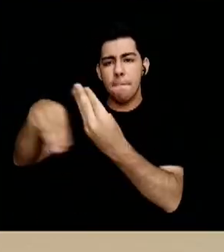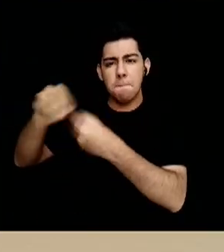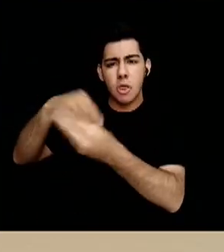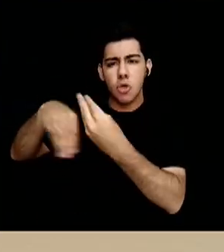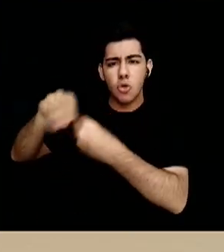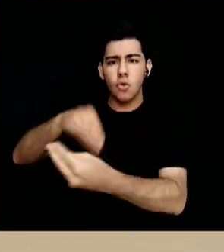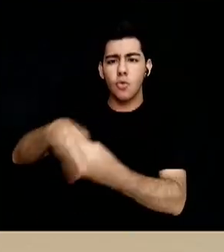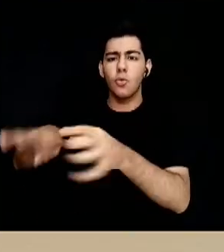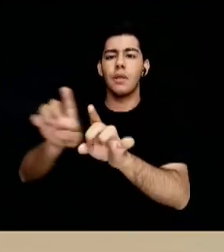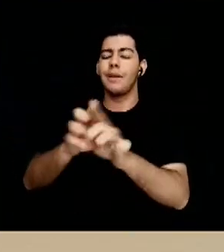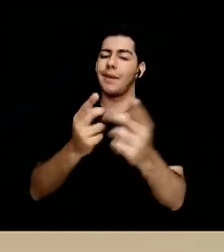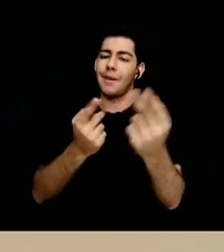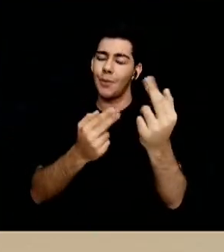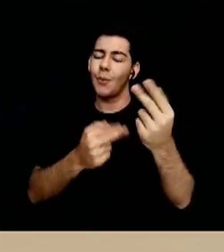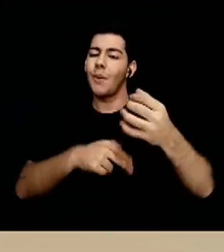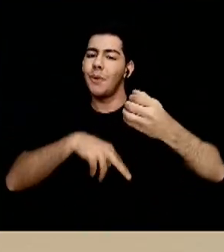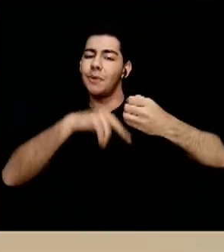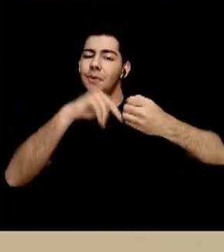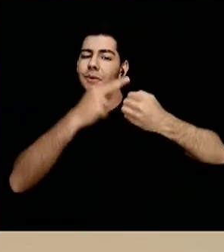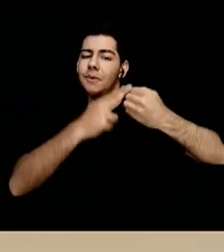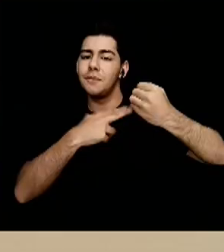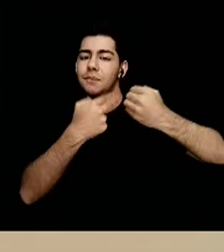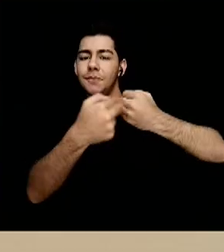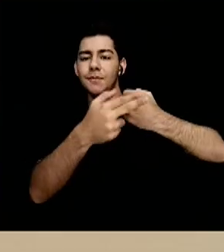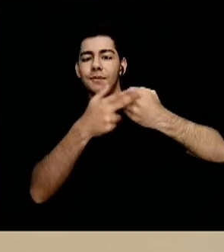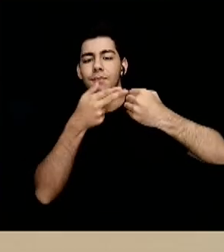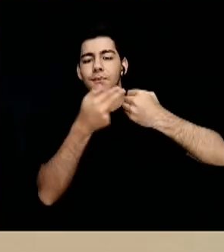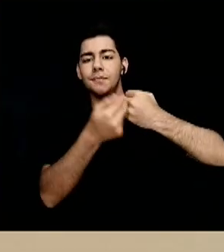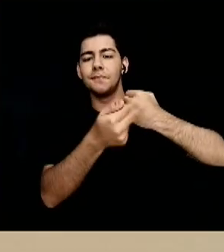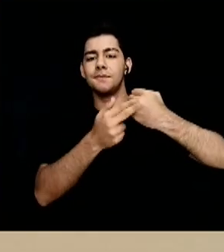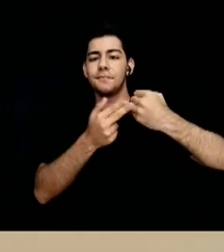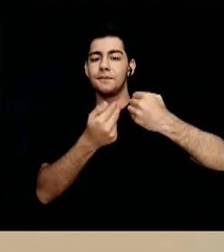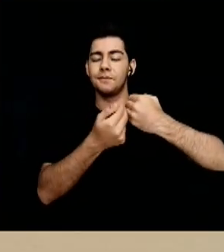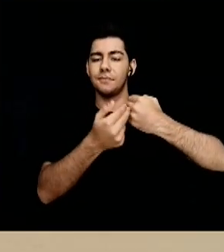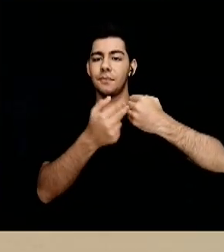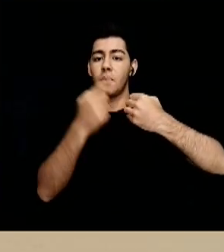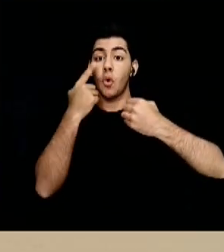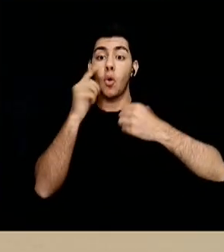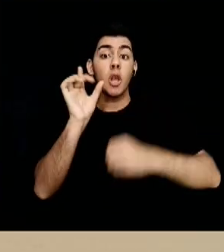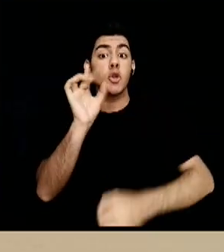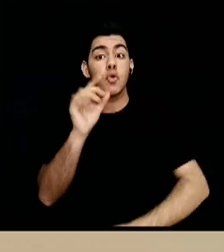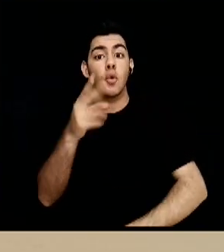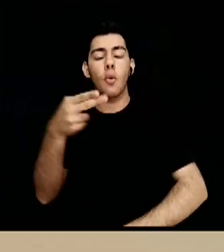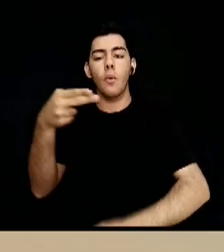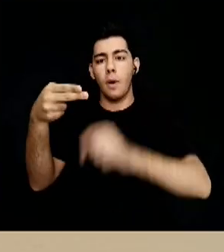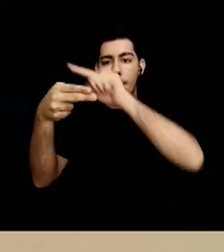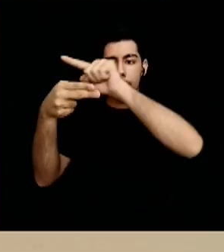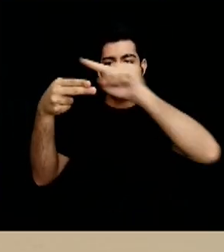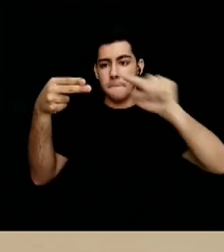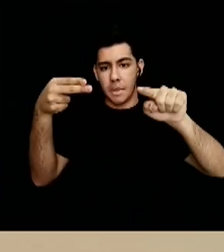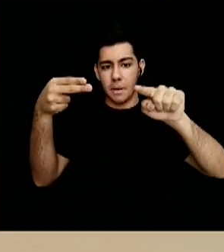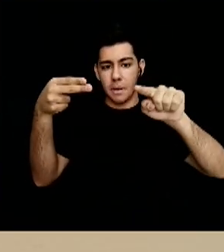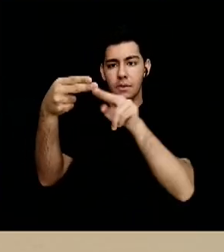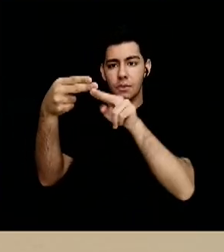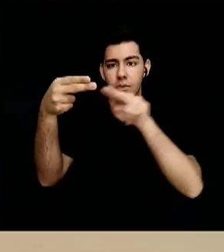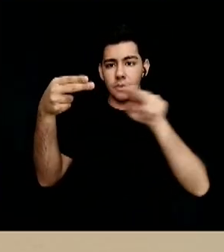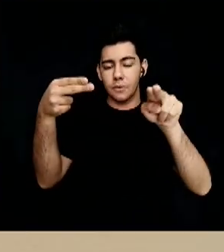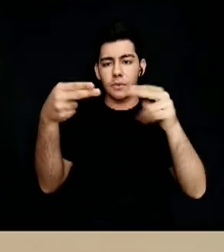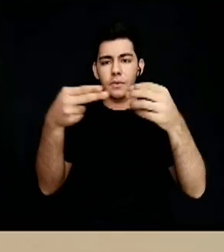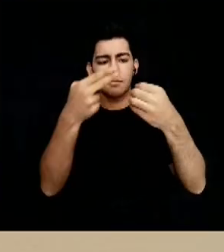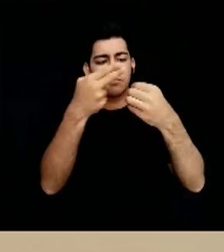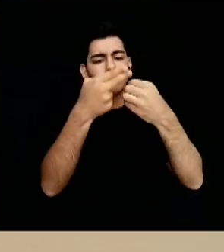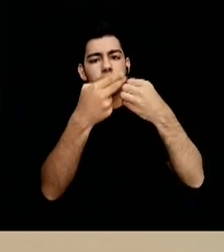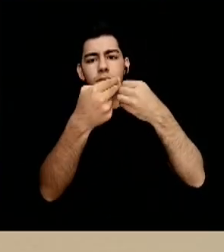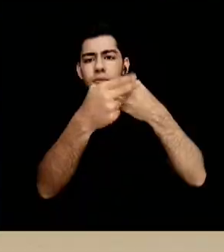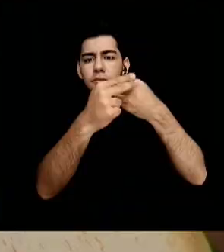peça, tá? Então, eu encosto a ponta mais longa onde eu quero o efeito de sombra. Então, metade